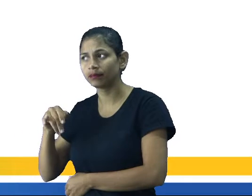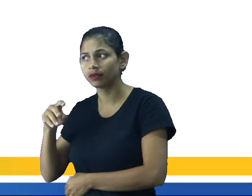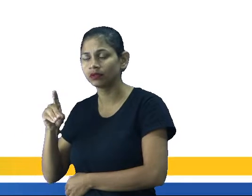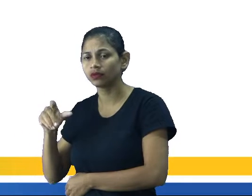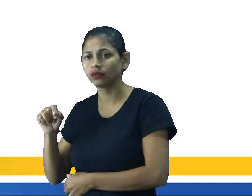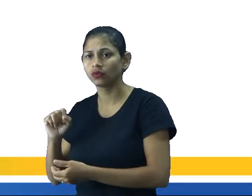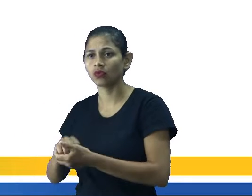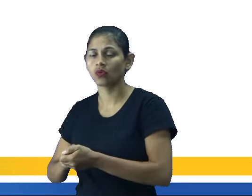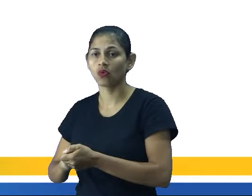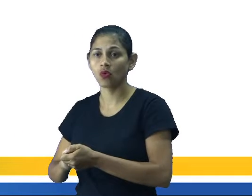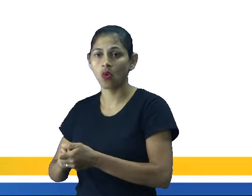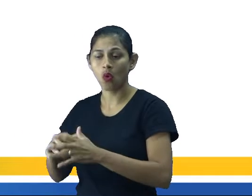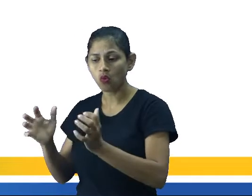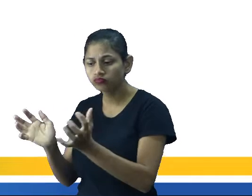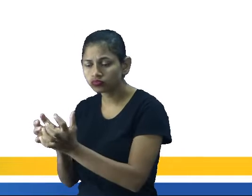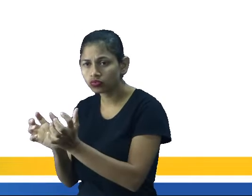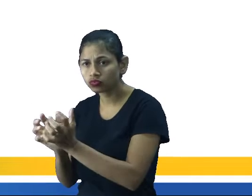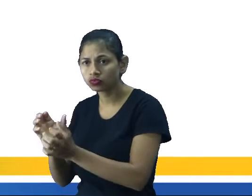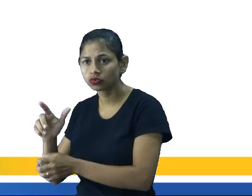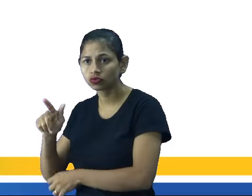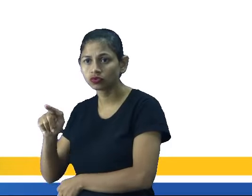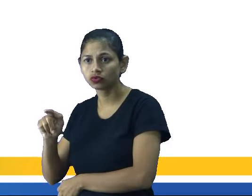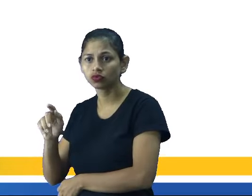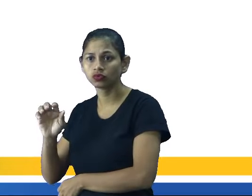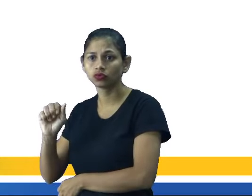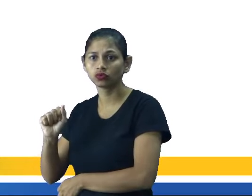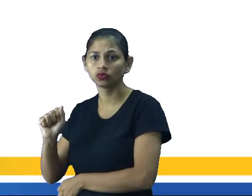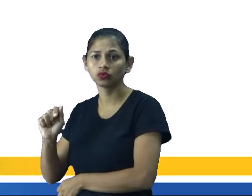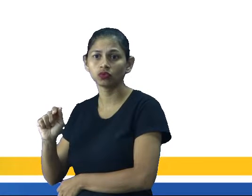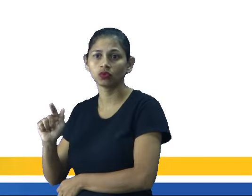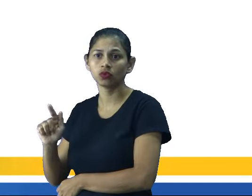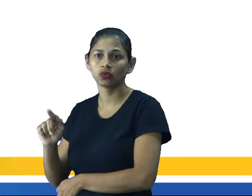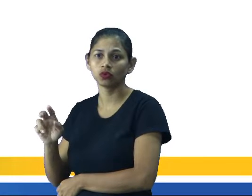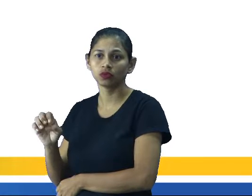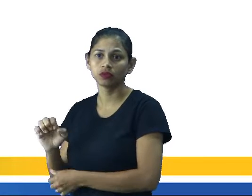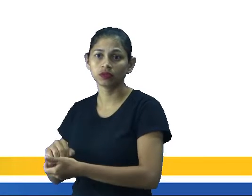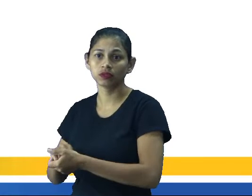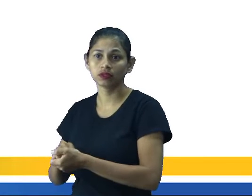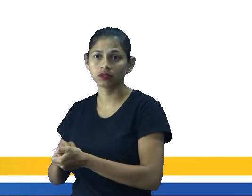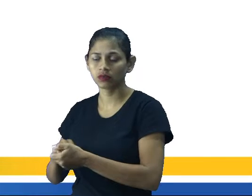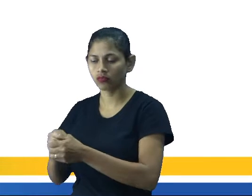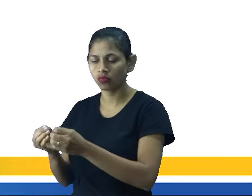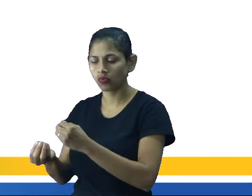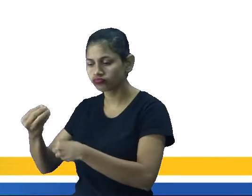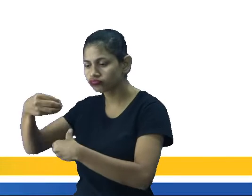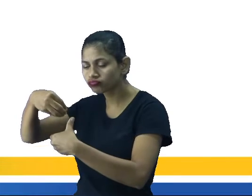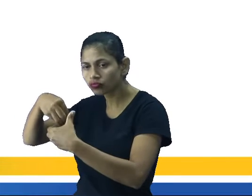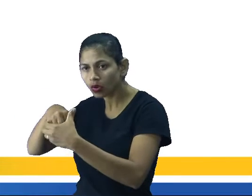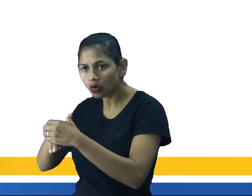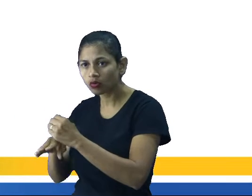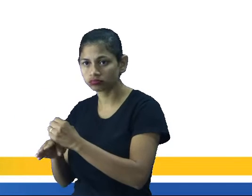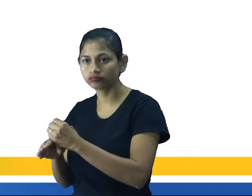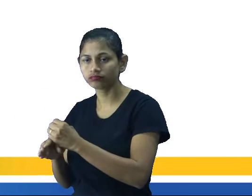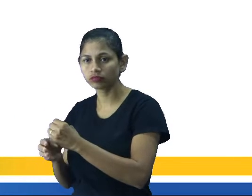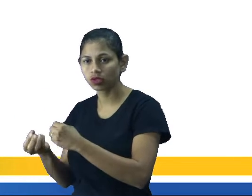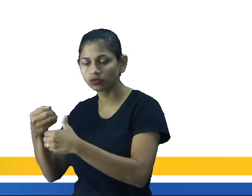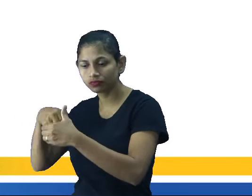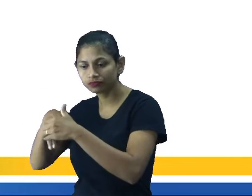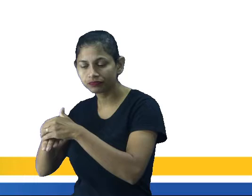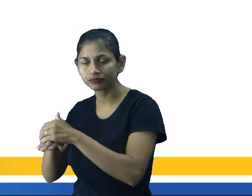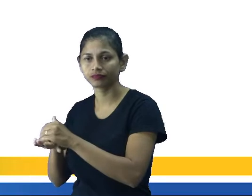complexo de Golgi, ele serve justamente para poder fazer o armazenamento de substâncias, né? O empacotamento de